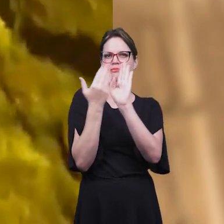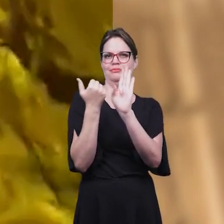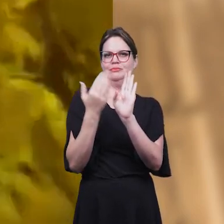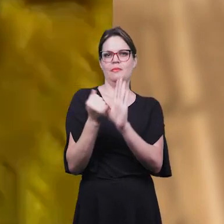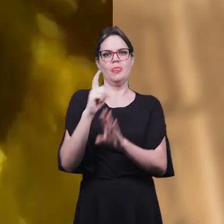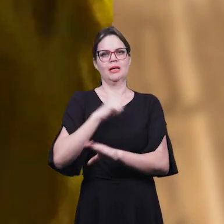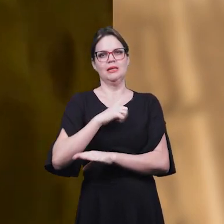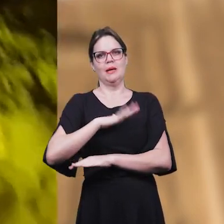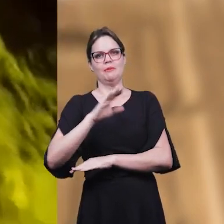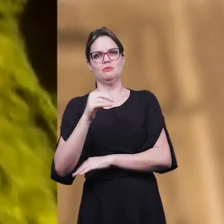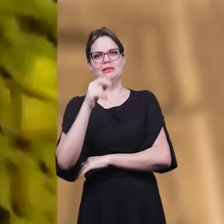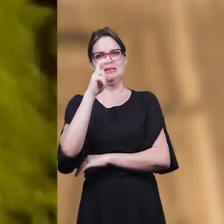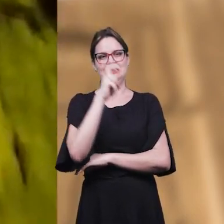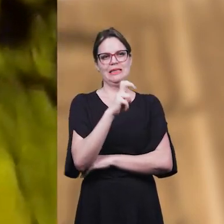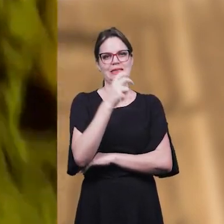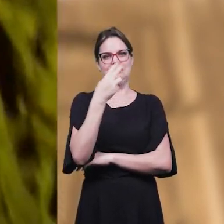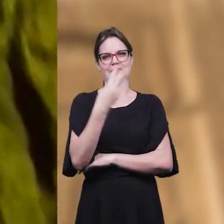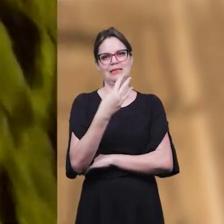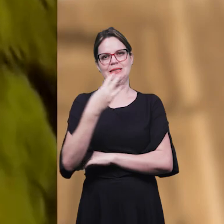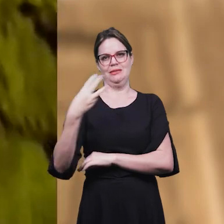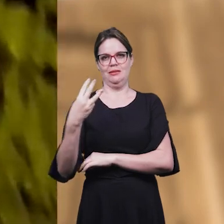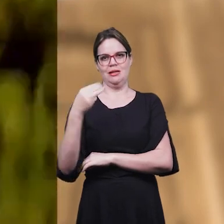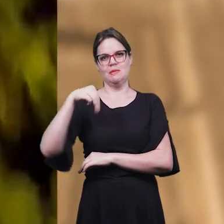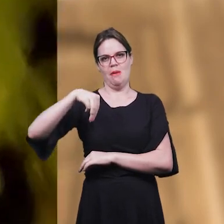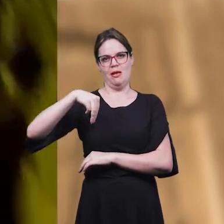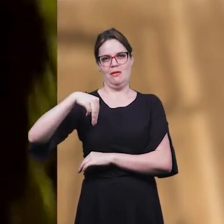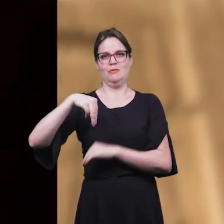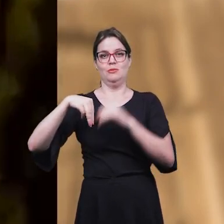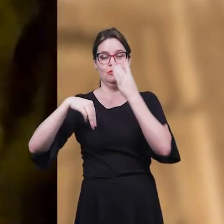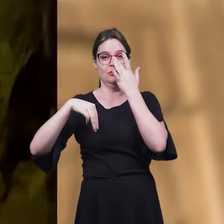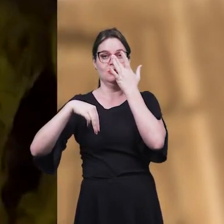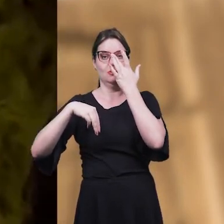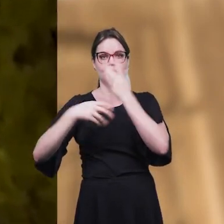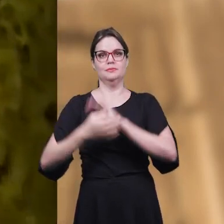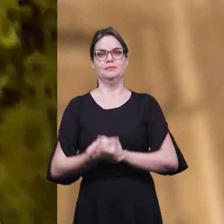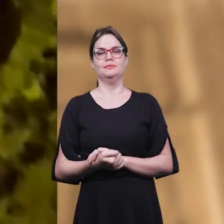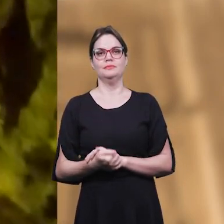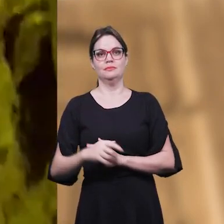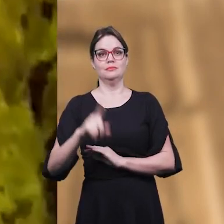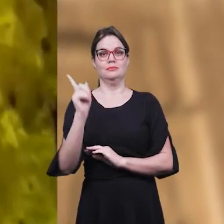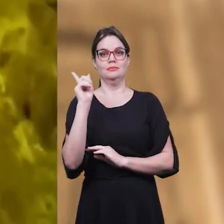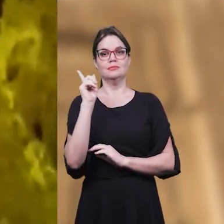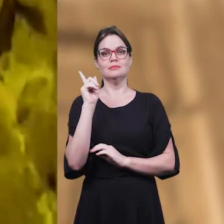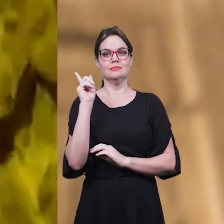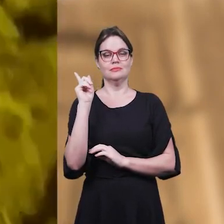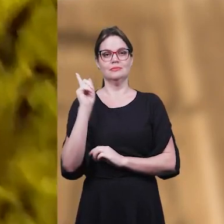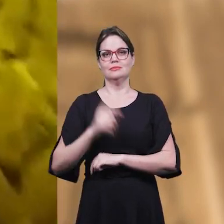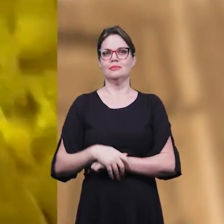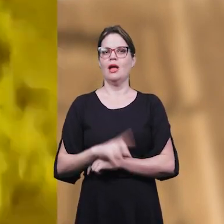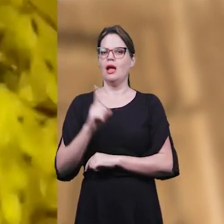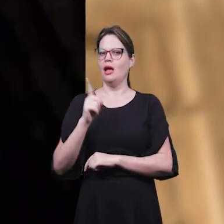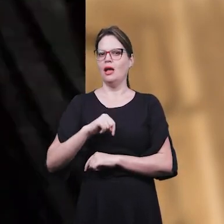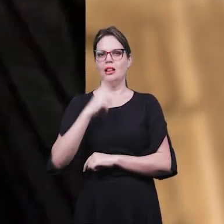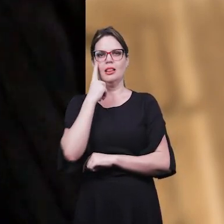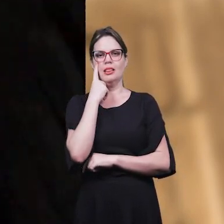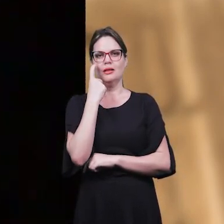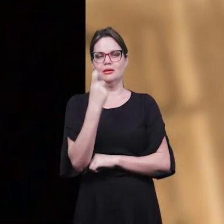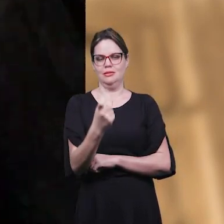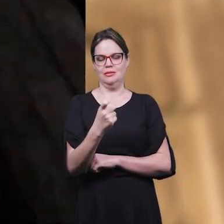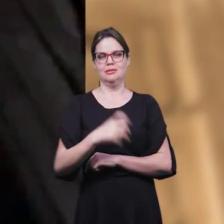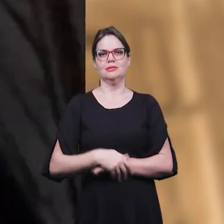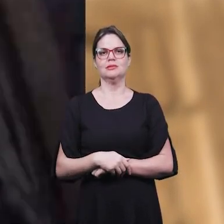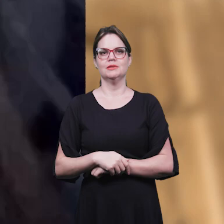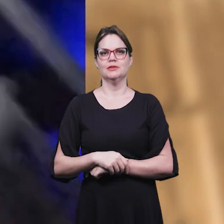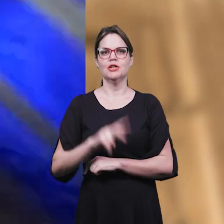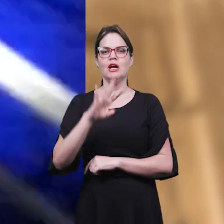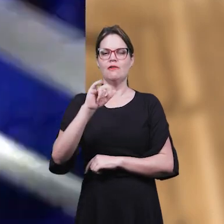533 metros, subterrâneo. A fonte de Giom é uma fonte muito interessante, nós vamos ter um outro programa